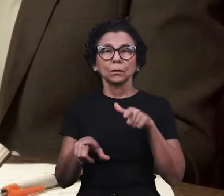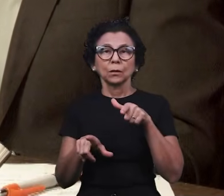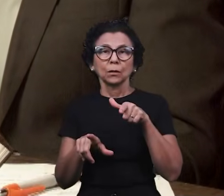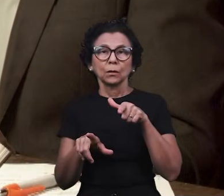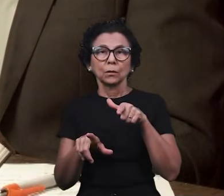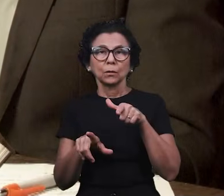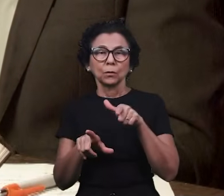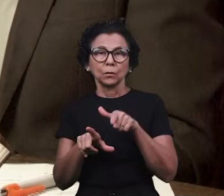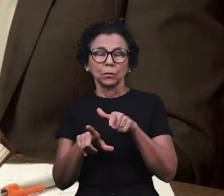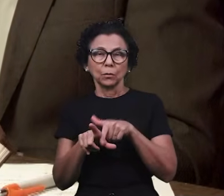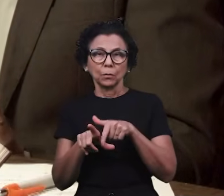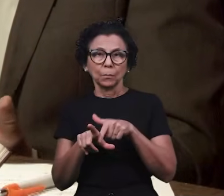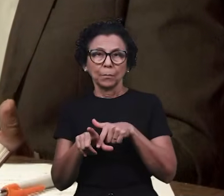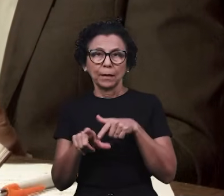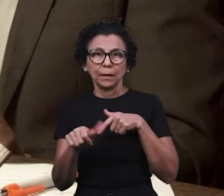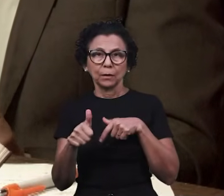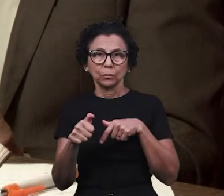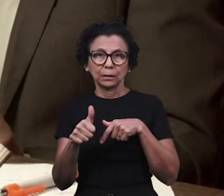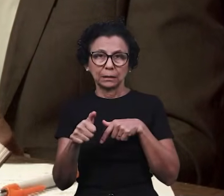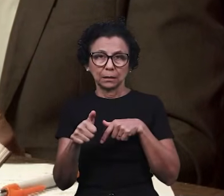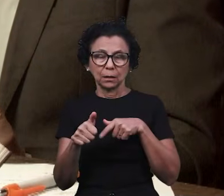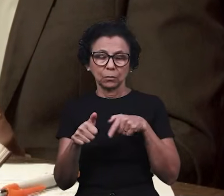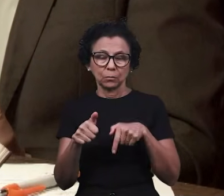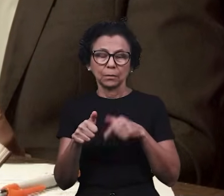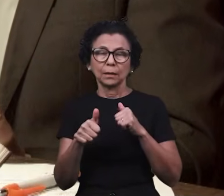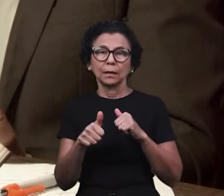dizer, é o caminho, né?